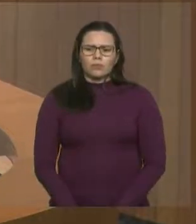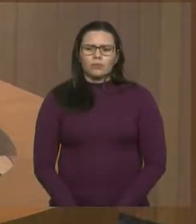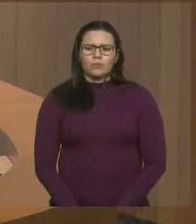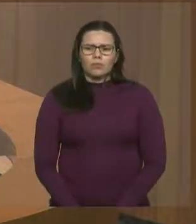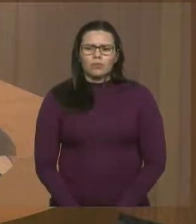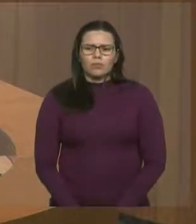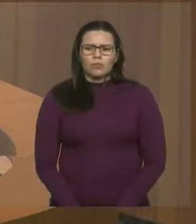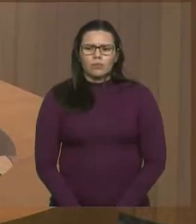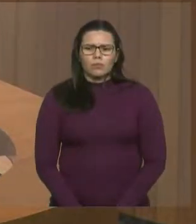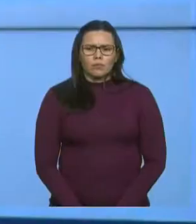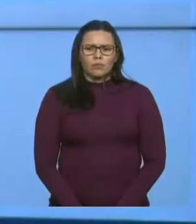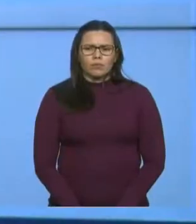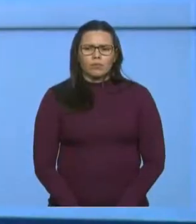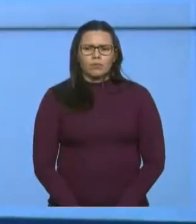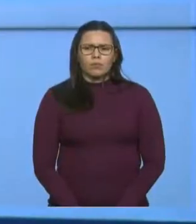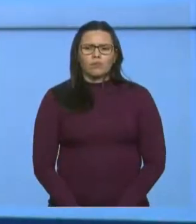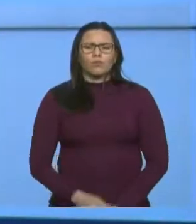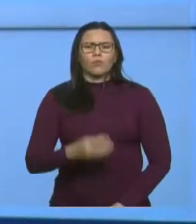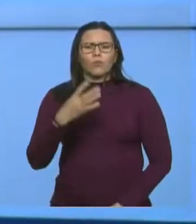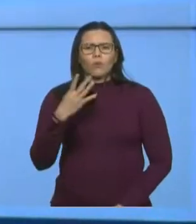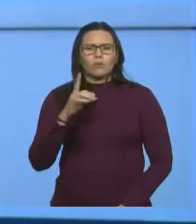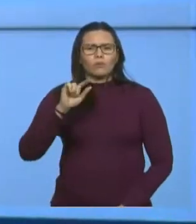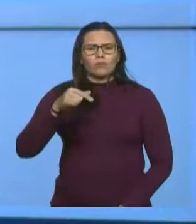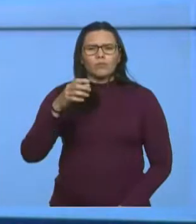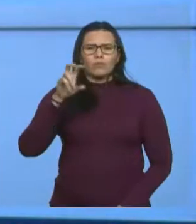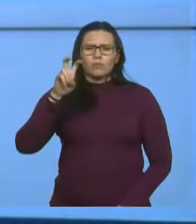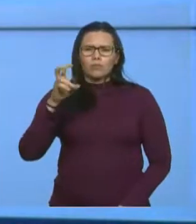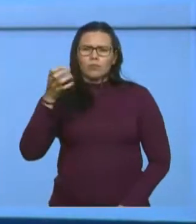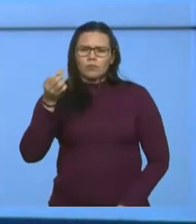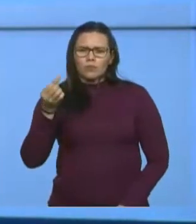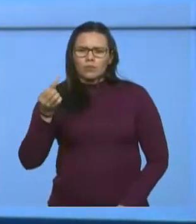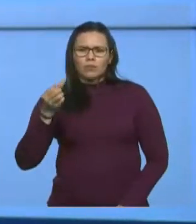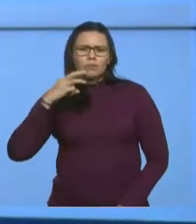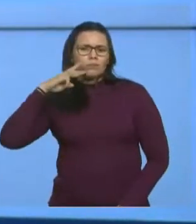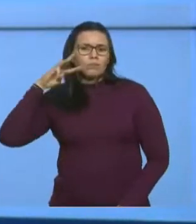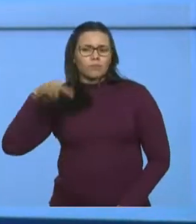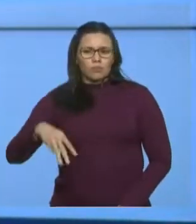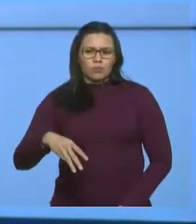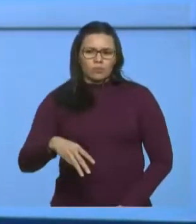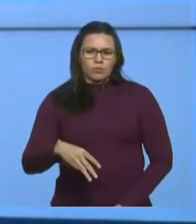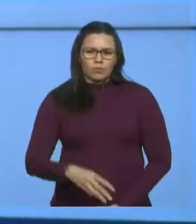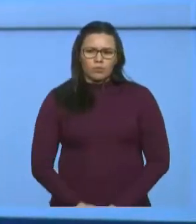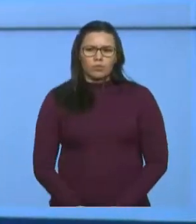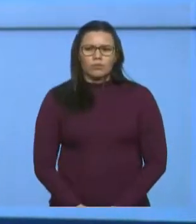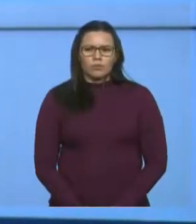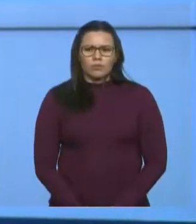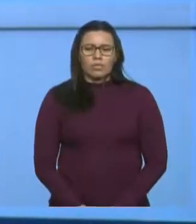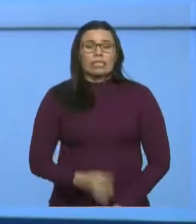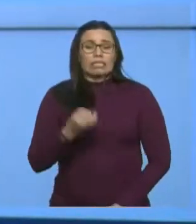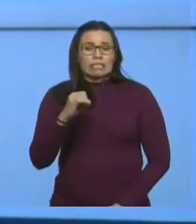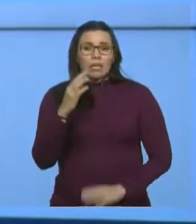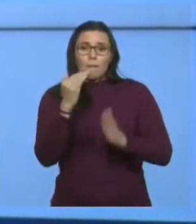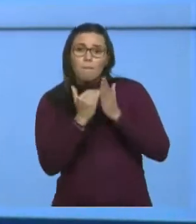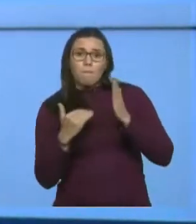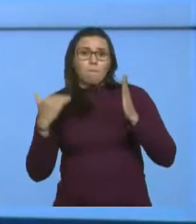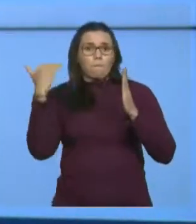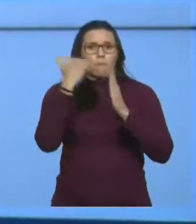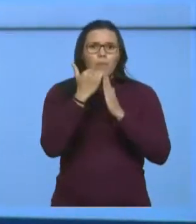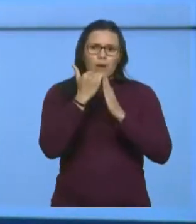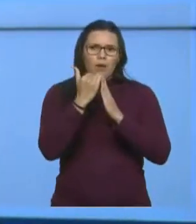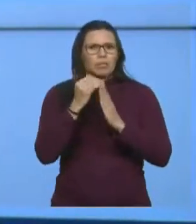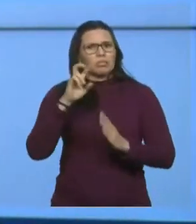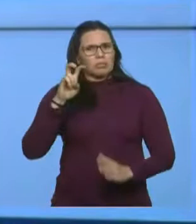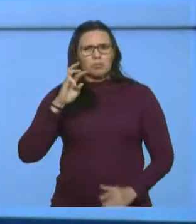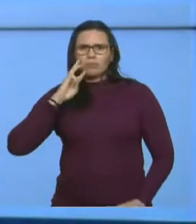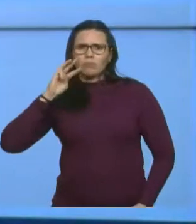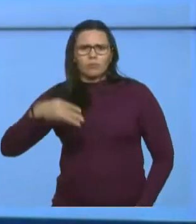IAGAS neste valor de 4,56 milhões. O que for acima, se, por exemplo, ele atender 5 milhões,